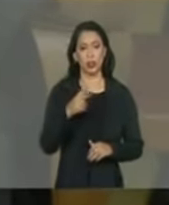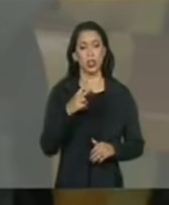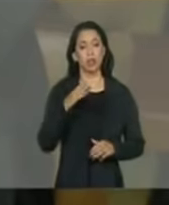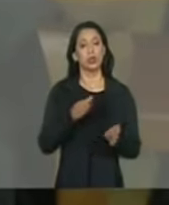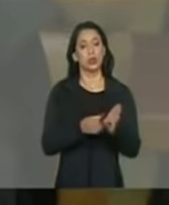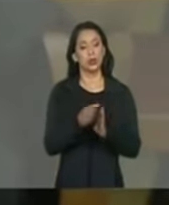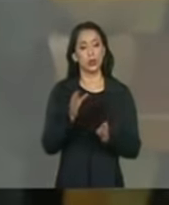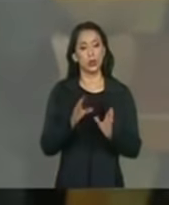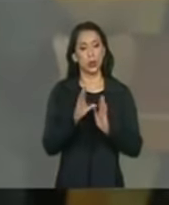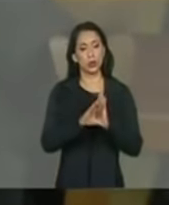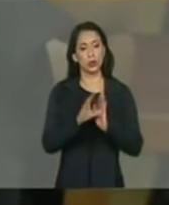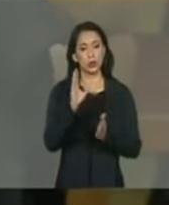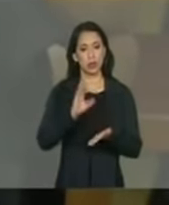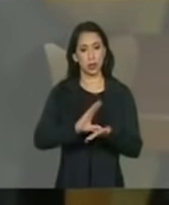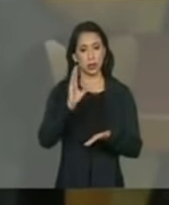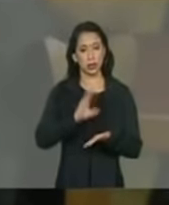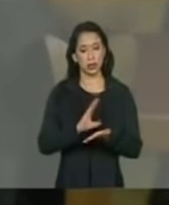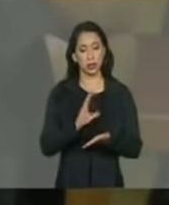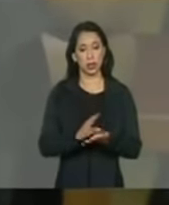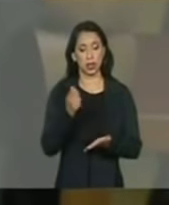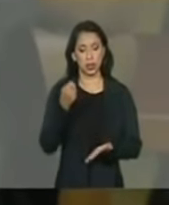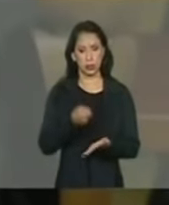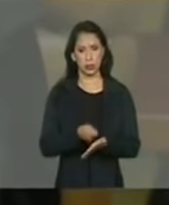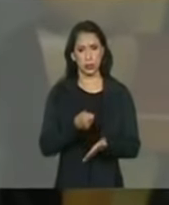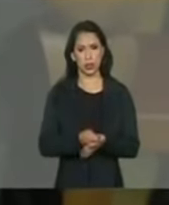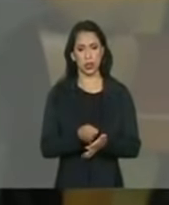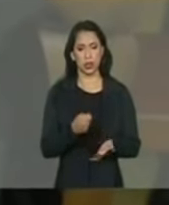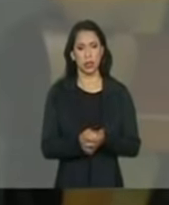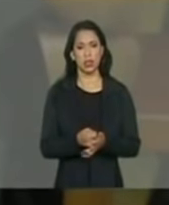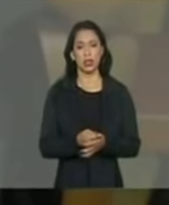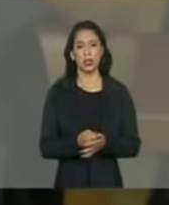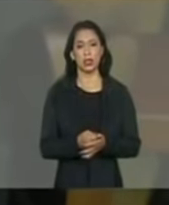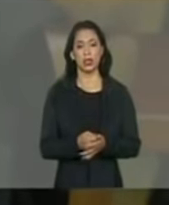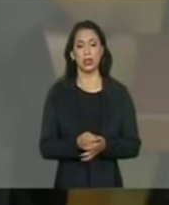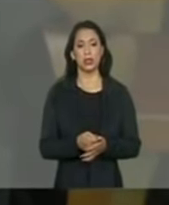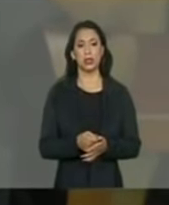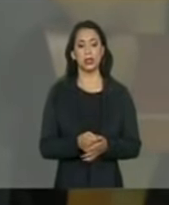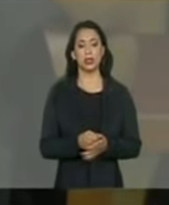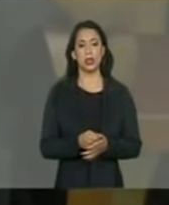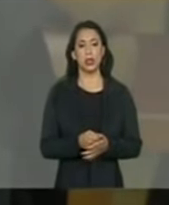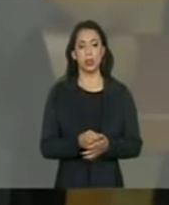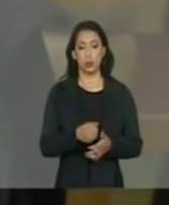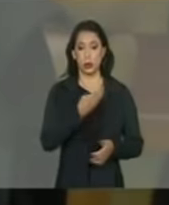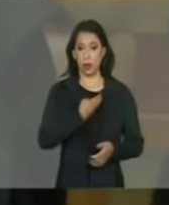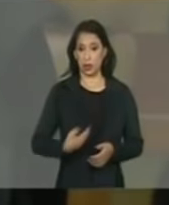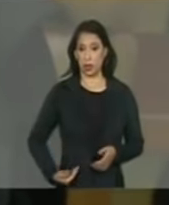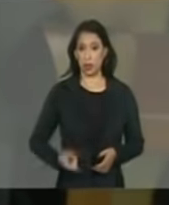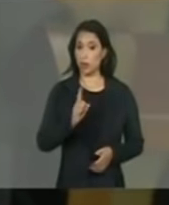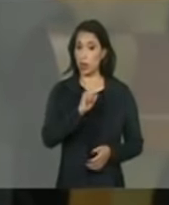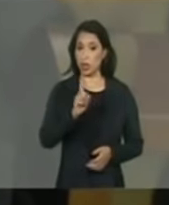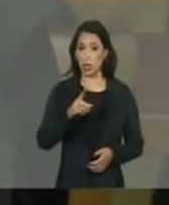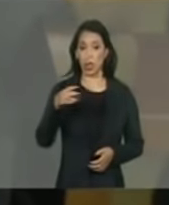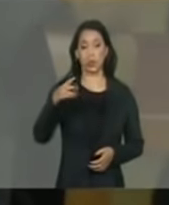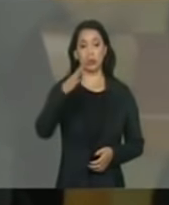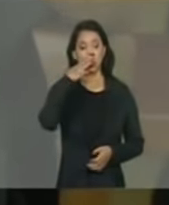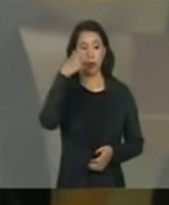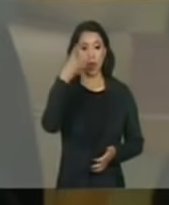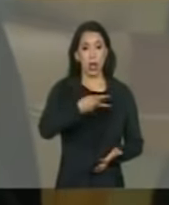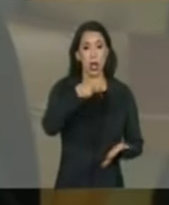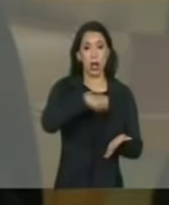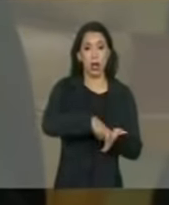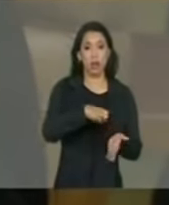que representa garantia fundamental do estado não do acusado não pode ela própria constituir